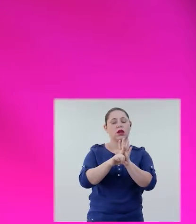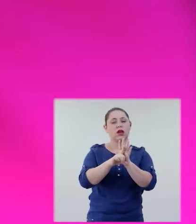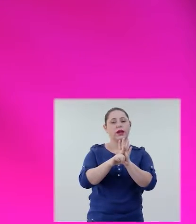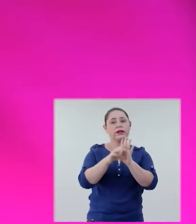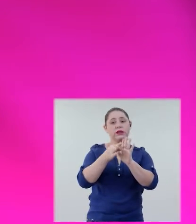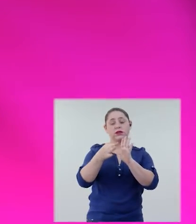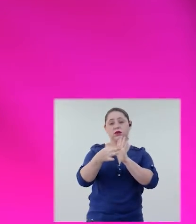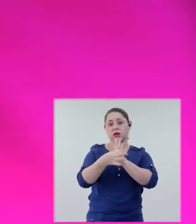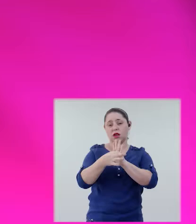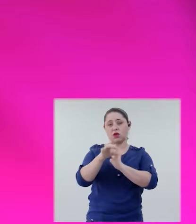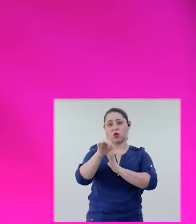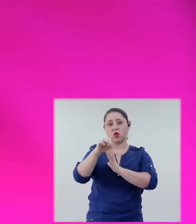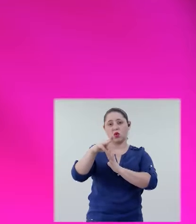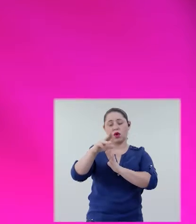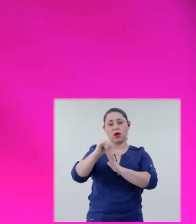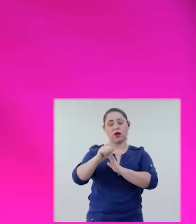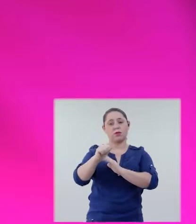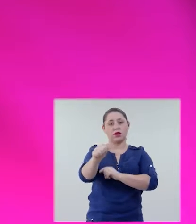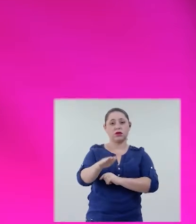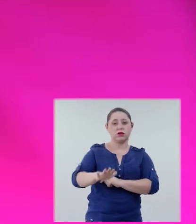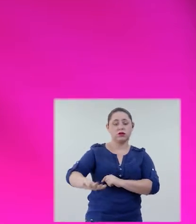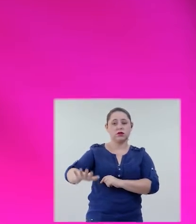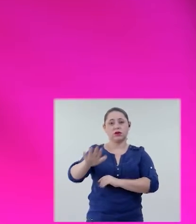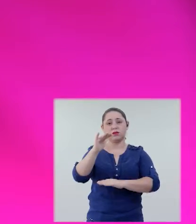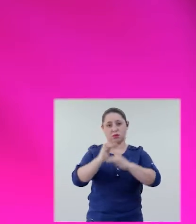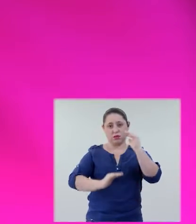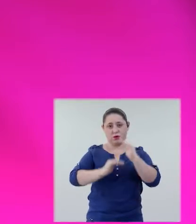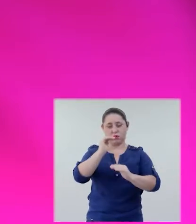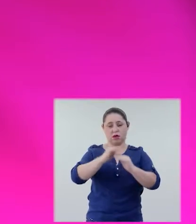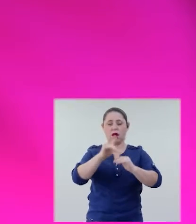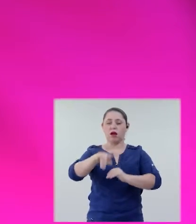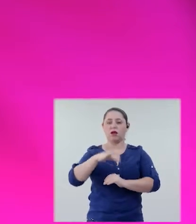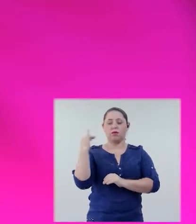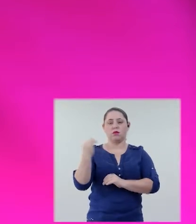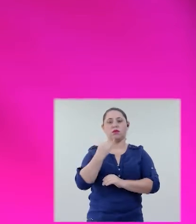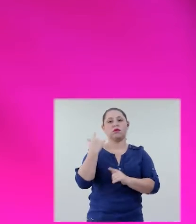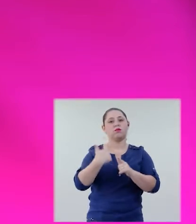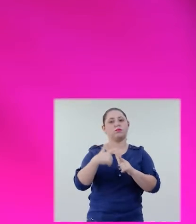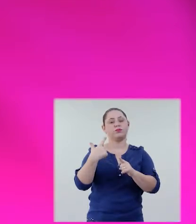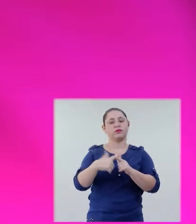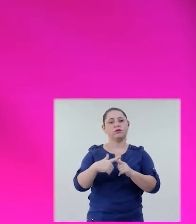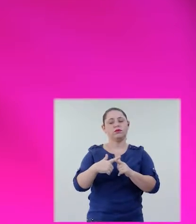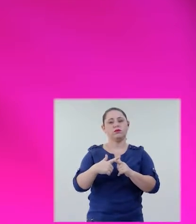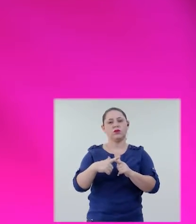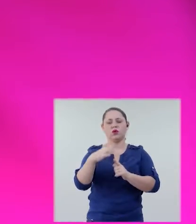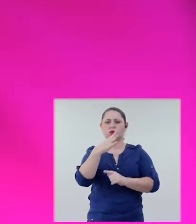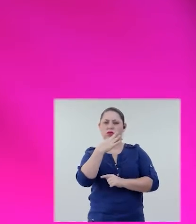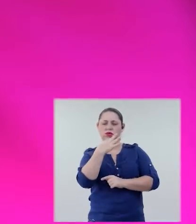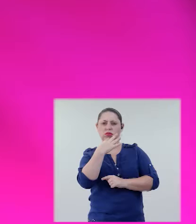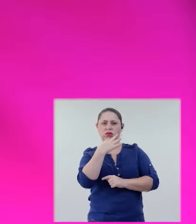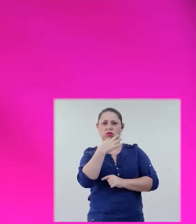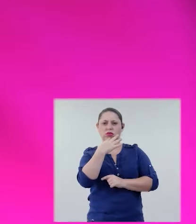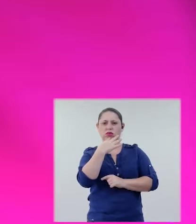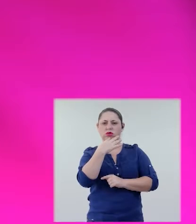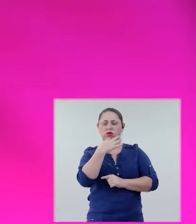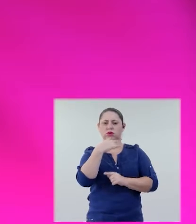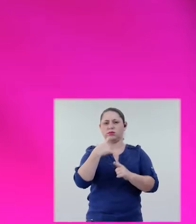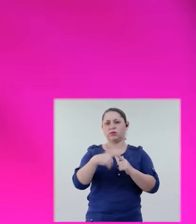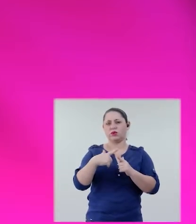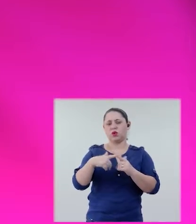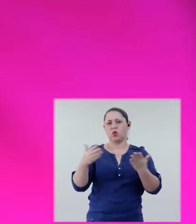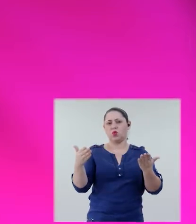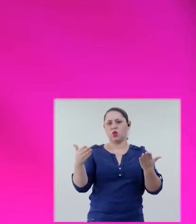lei citada pela Doêmia, pela assistente social Doêmia, é muito importante ter conhecimento. Eu